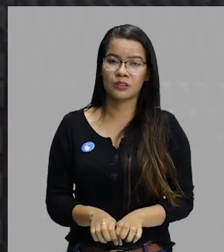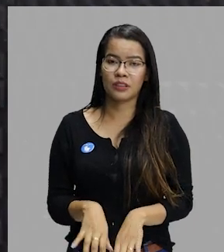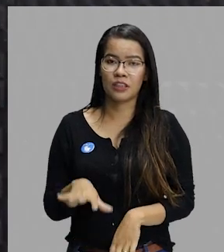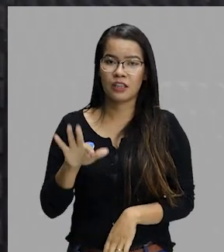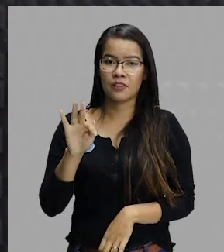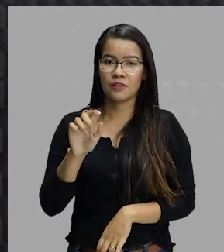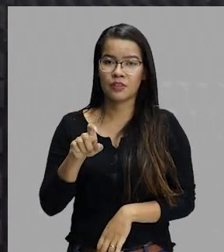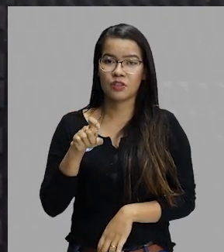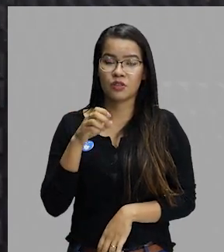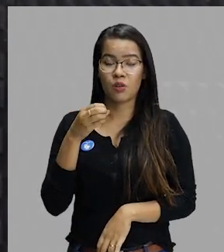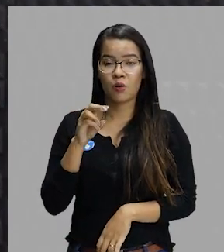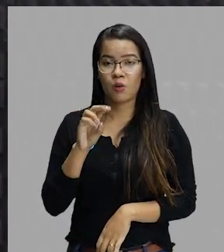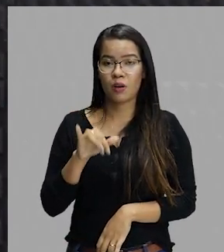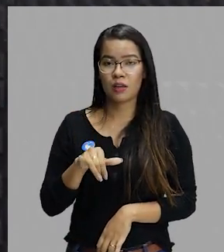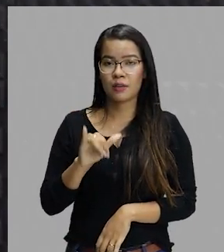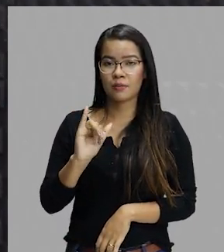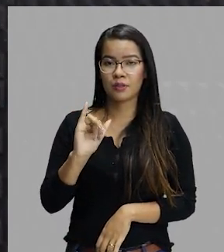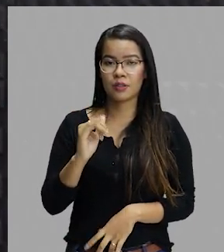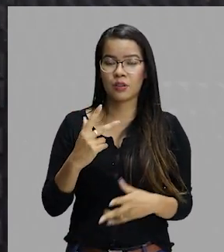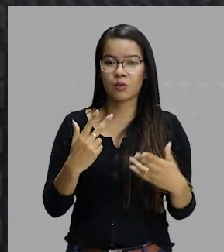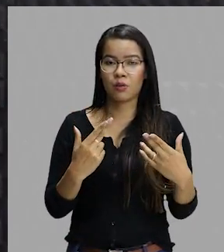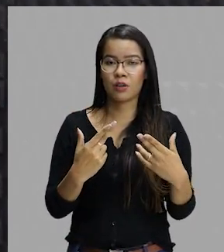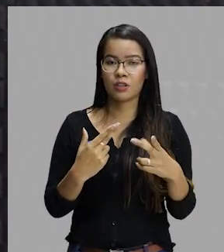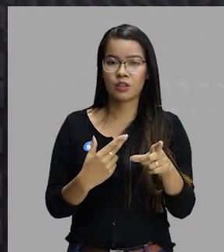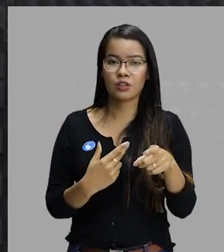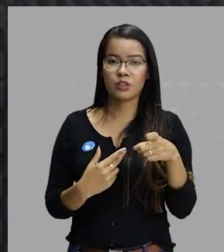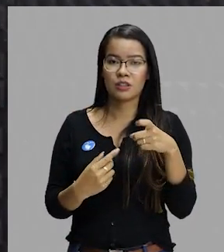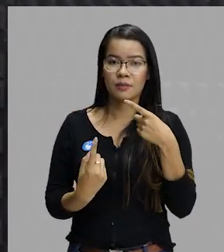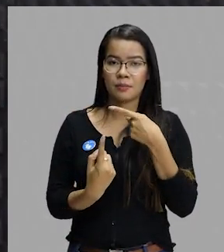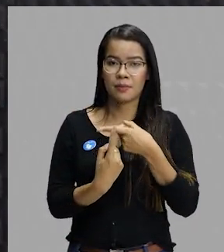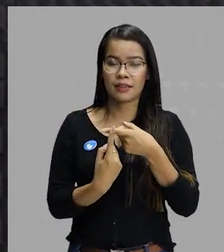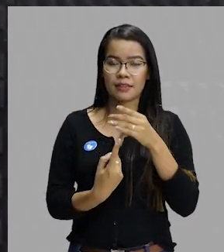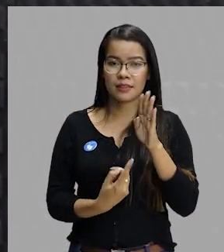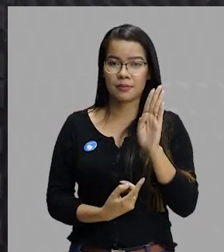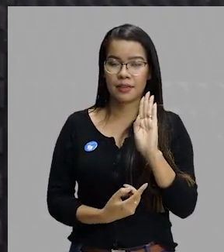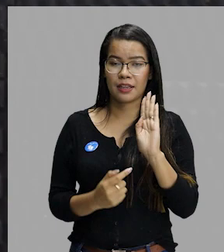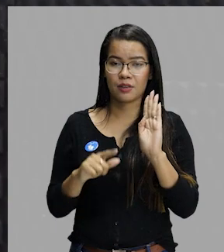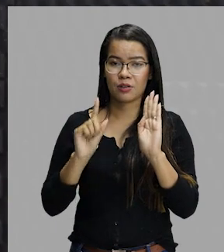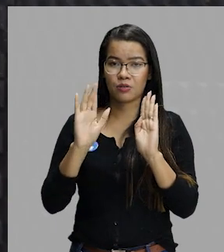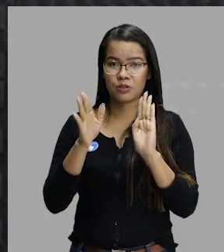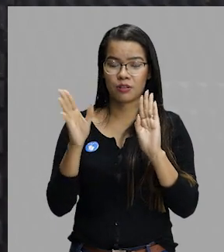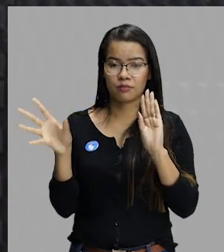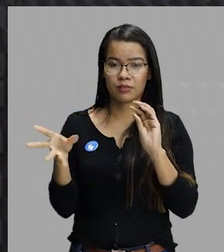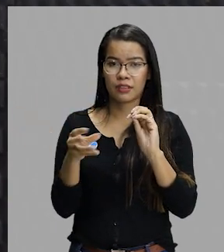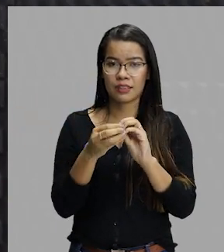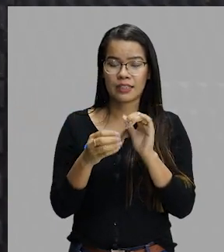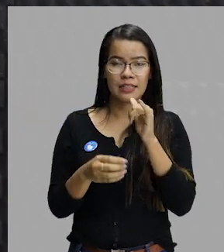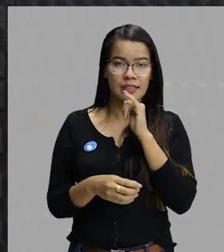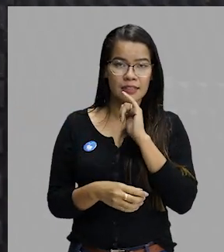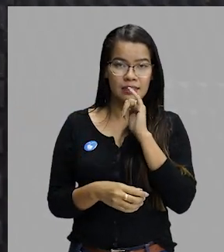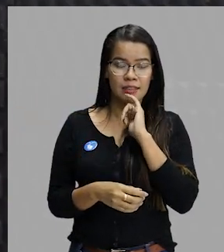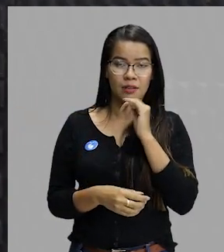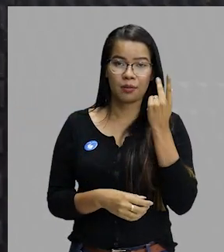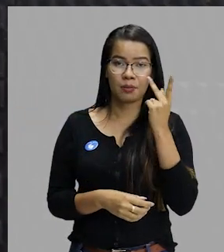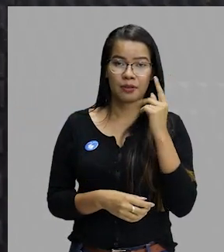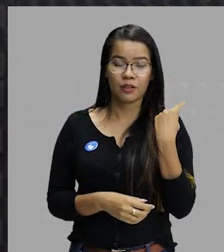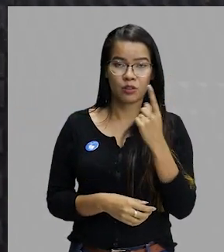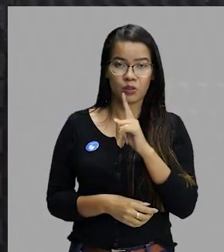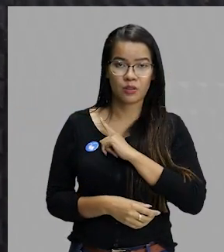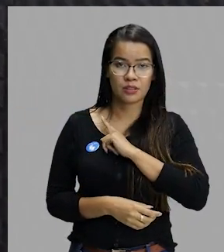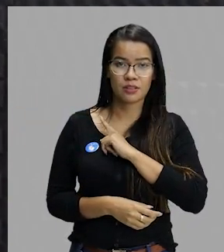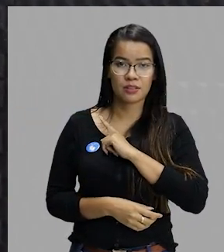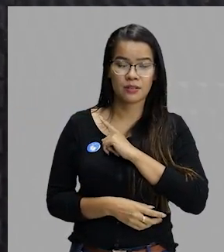de x ou y igual a x mais b. Coloquei aqui alguns exemplos para a